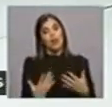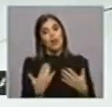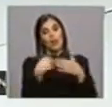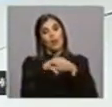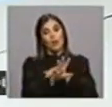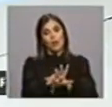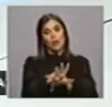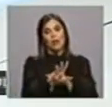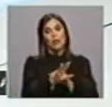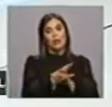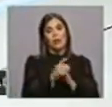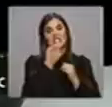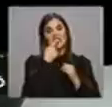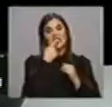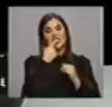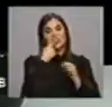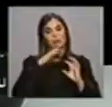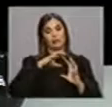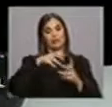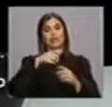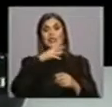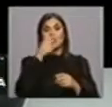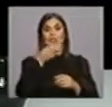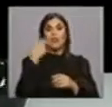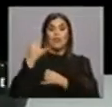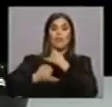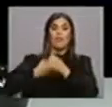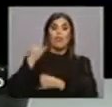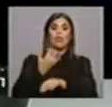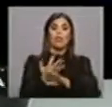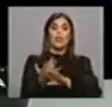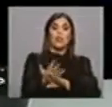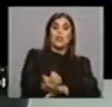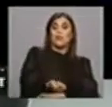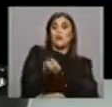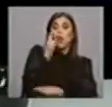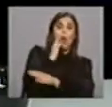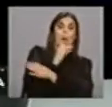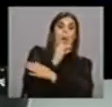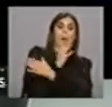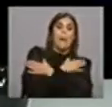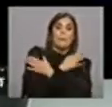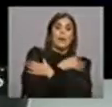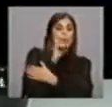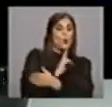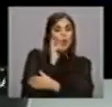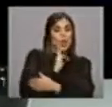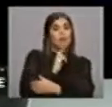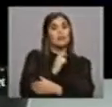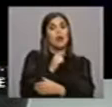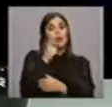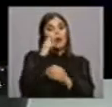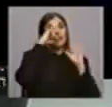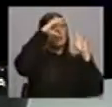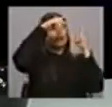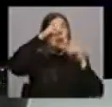em meteoritos. É verdade, olha, diz um velho ditado que os diamantes são os melhores amigos das mulheres. Pois olha, para os astrónomos, os melhores amigos dos astrónomos são meteoritos.